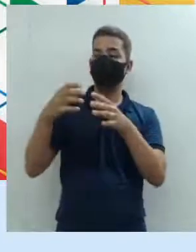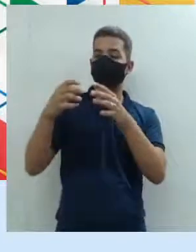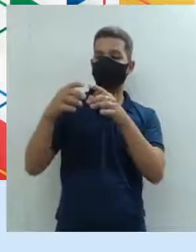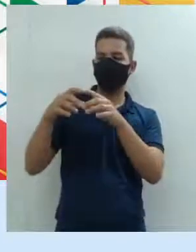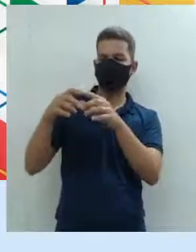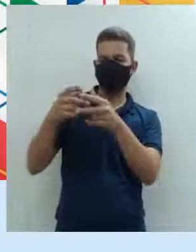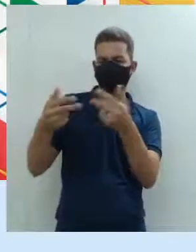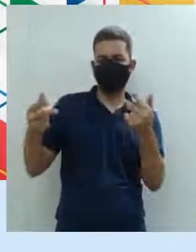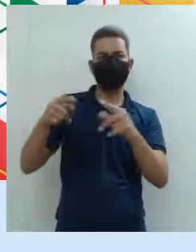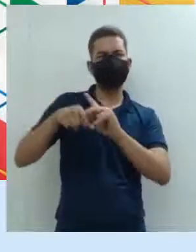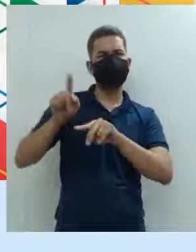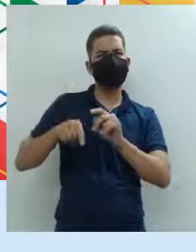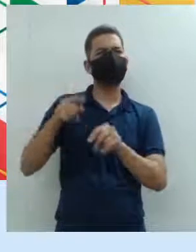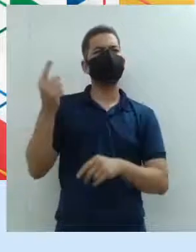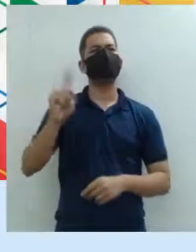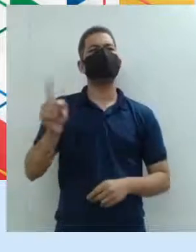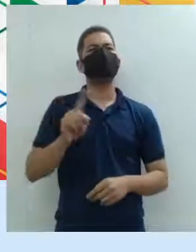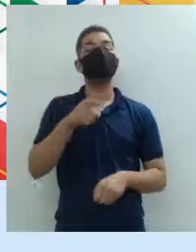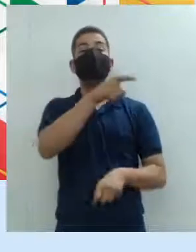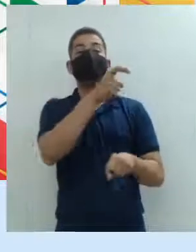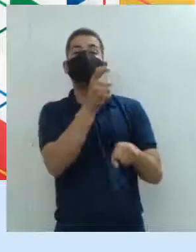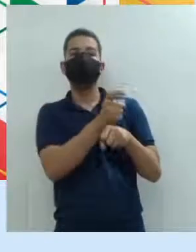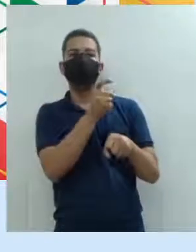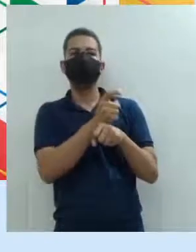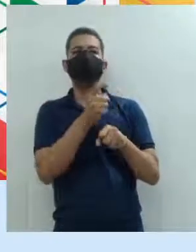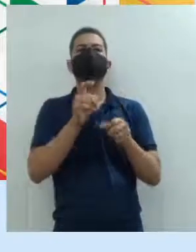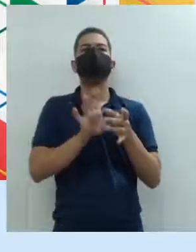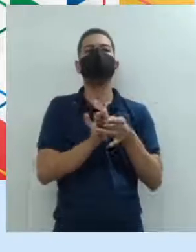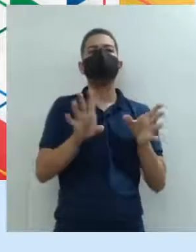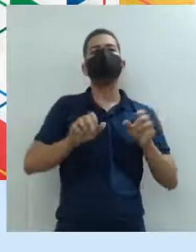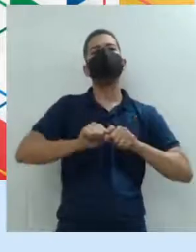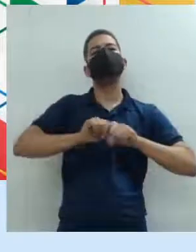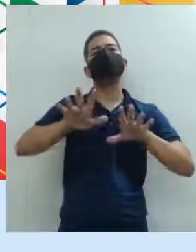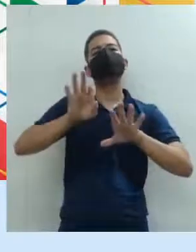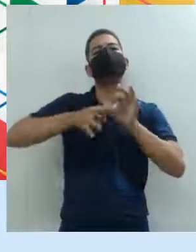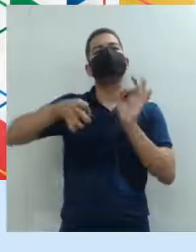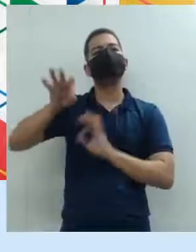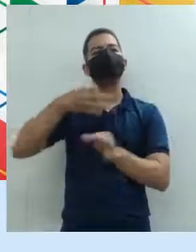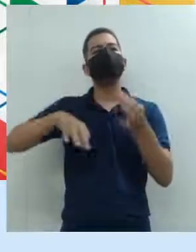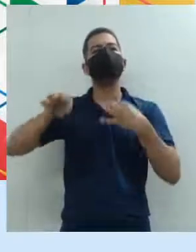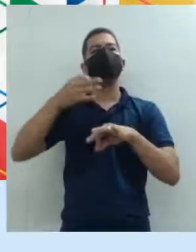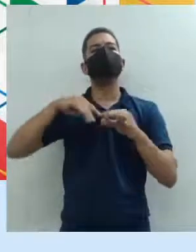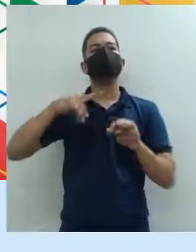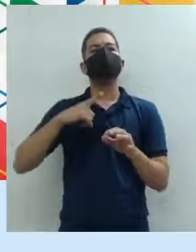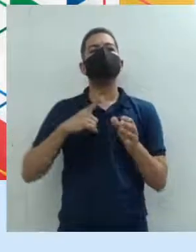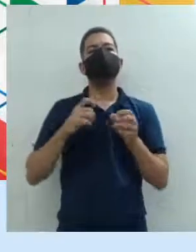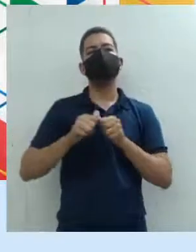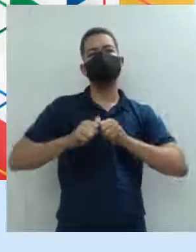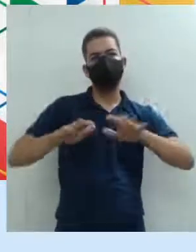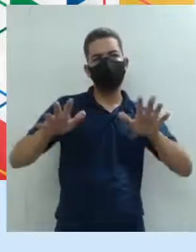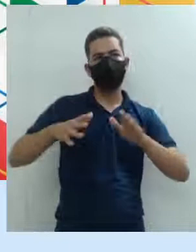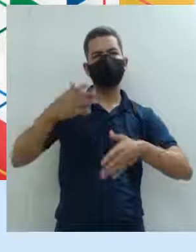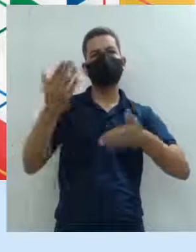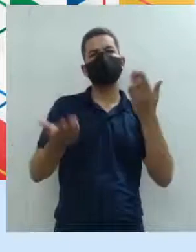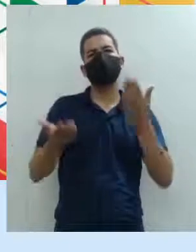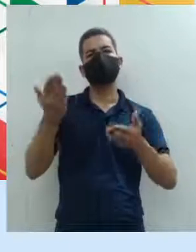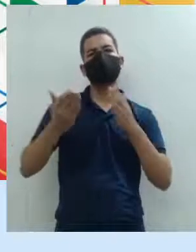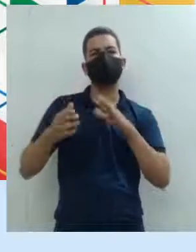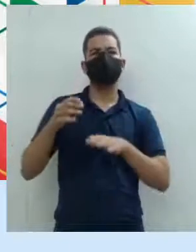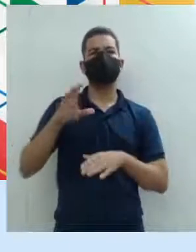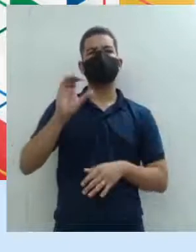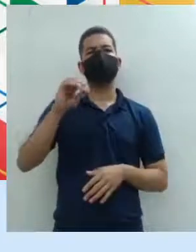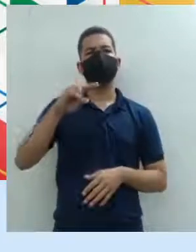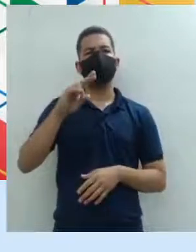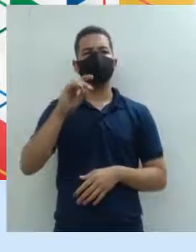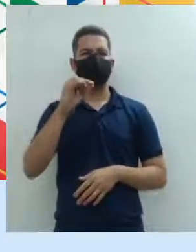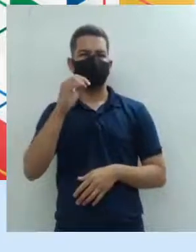das partículas em torno de uma posição de equilíbrio favorece a transmissão de energia por condução. Já os líquidos